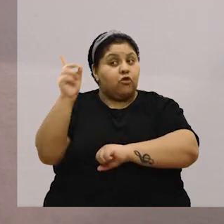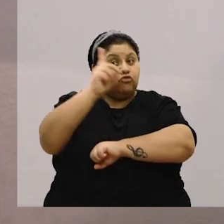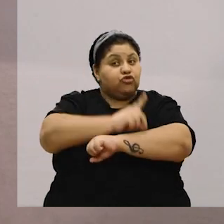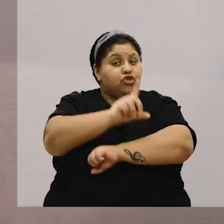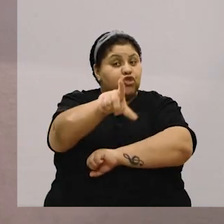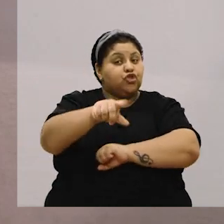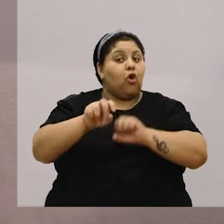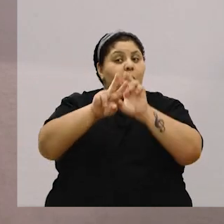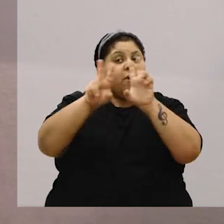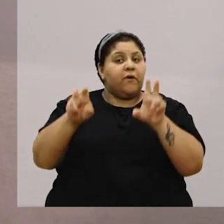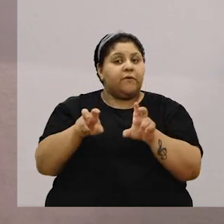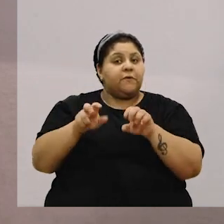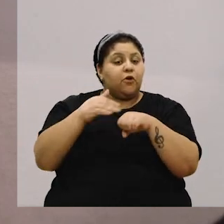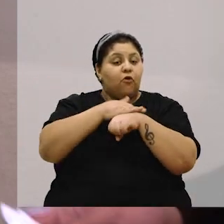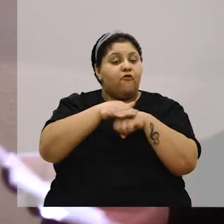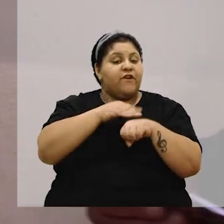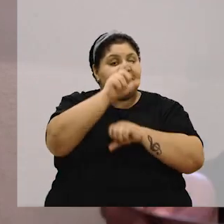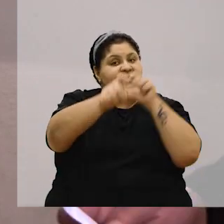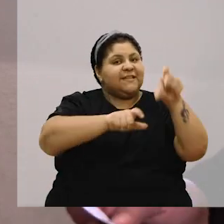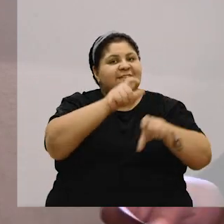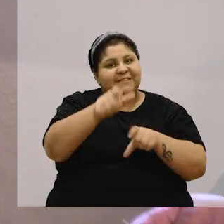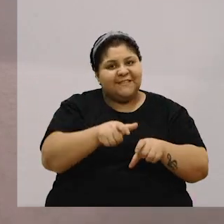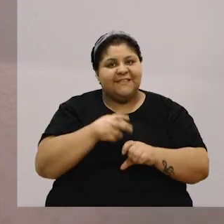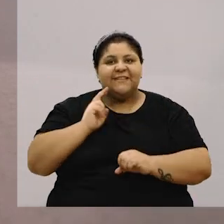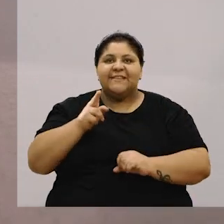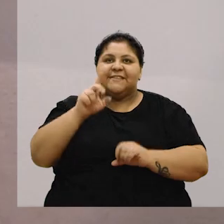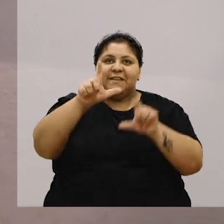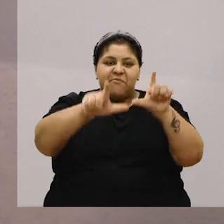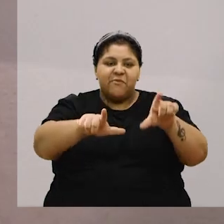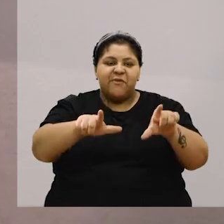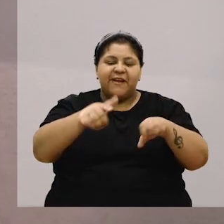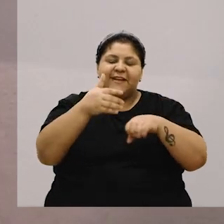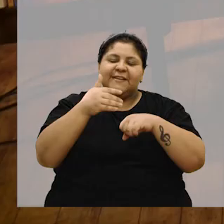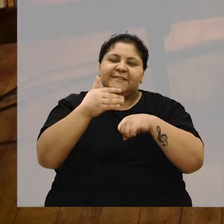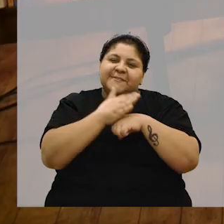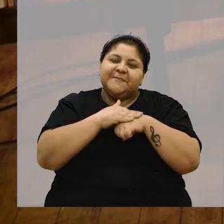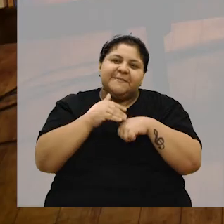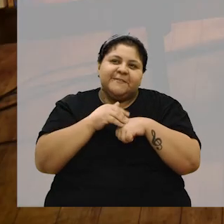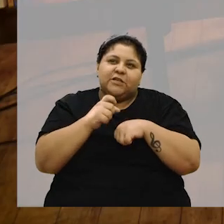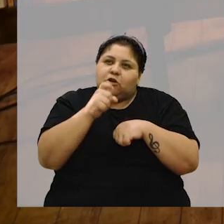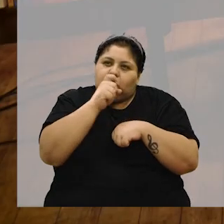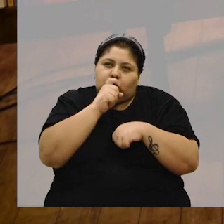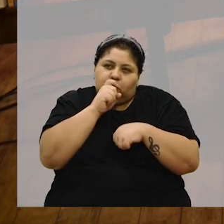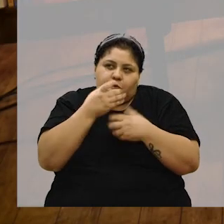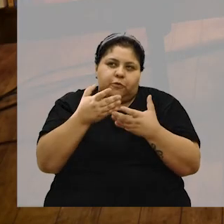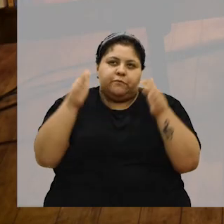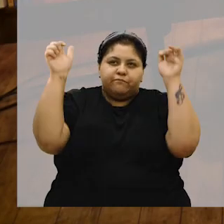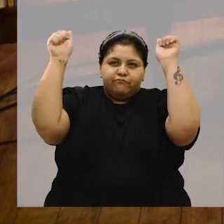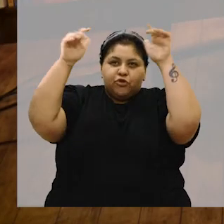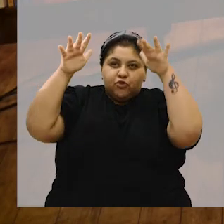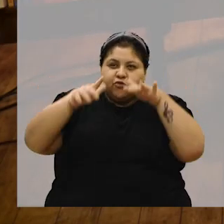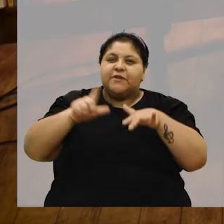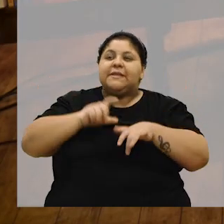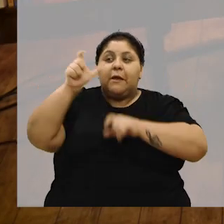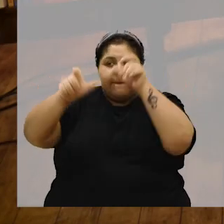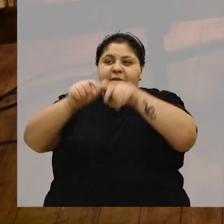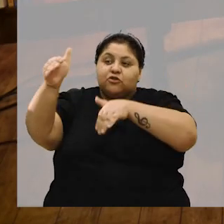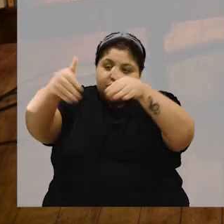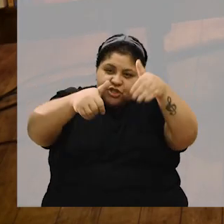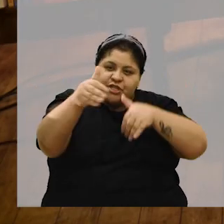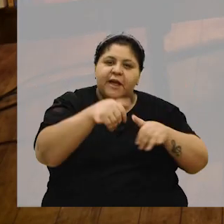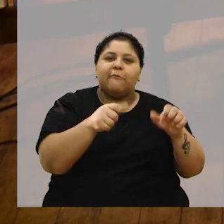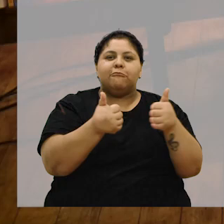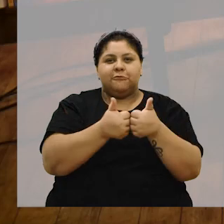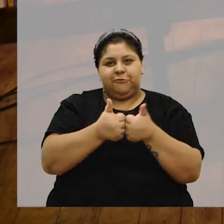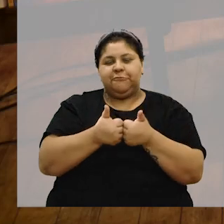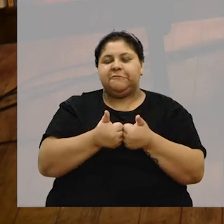teu dia é tal, tu escolhes um tema e conversa com o pessoal. Então é sempre um ambiente muito gostoso, independentemente de frio, chuva, tem um público que